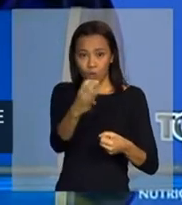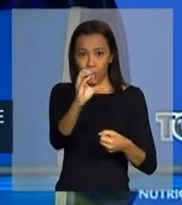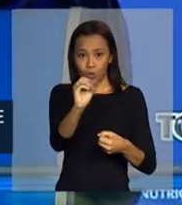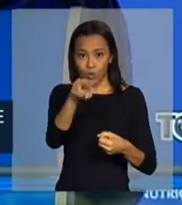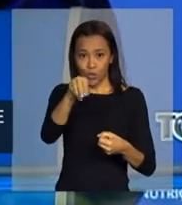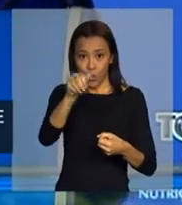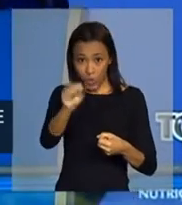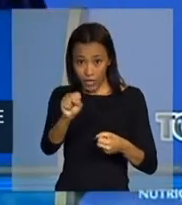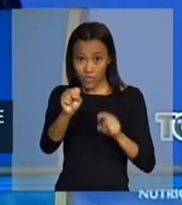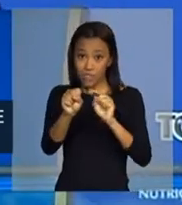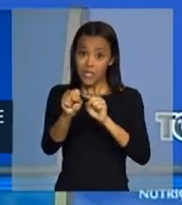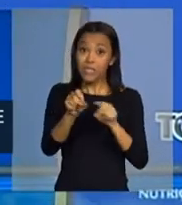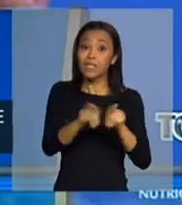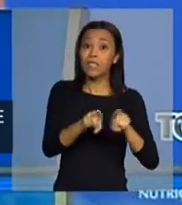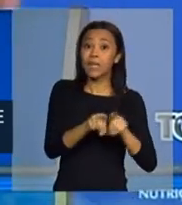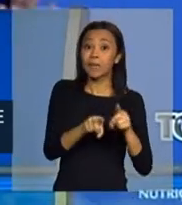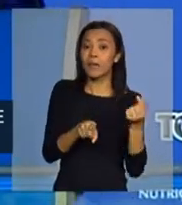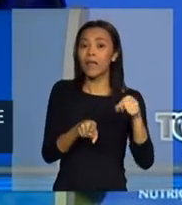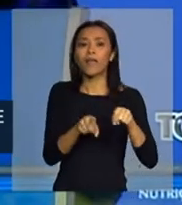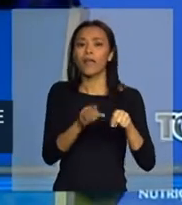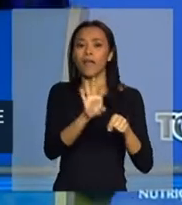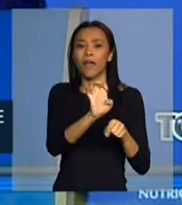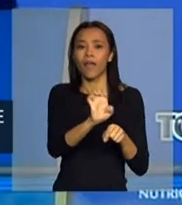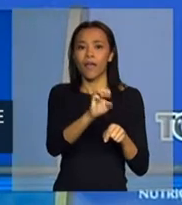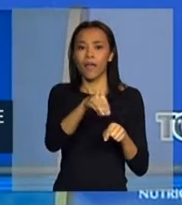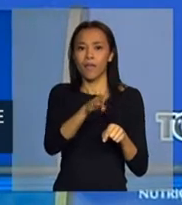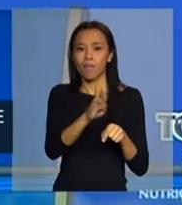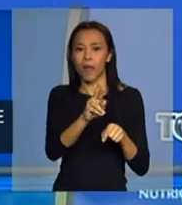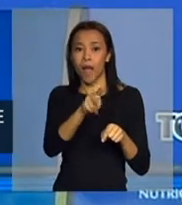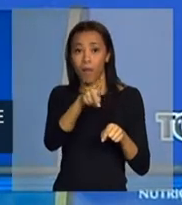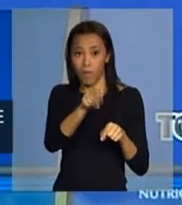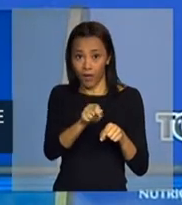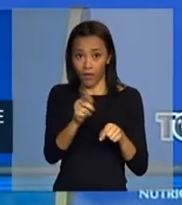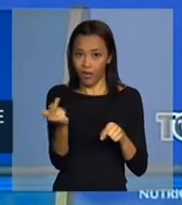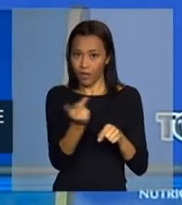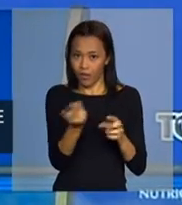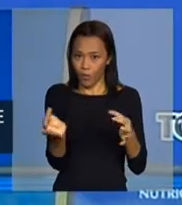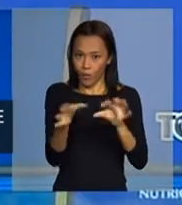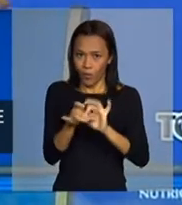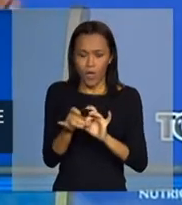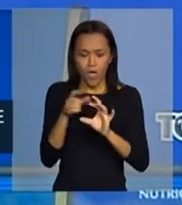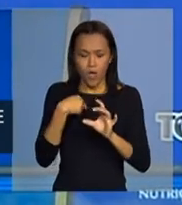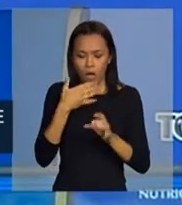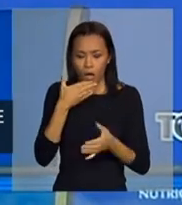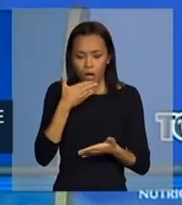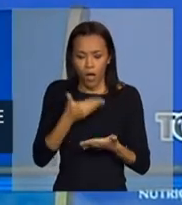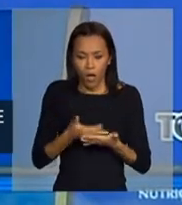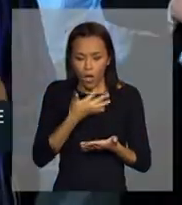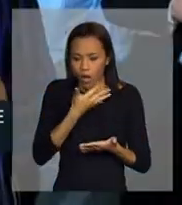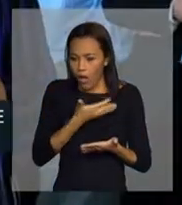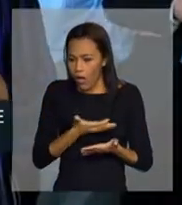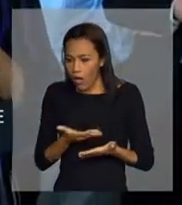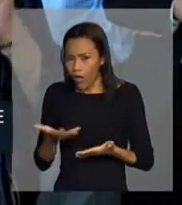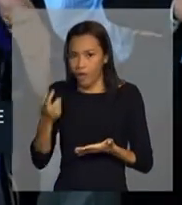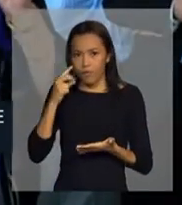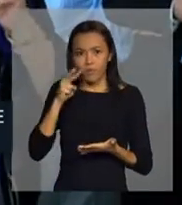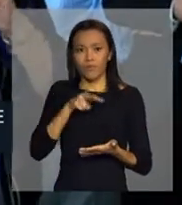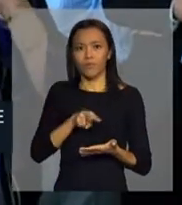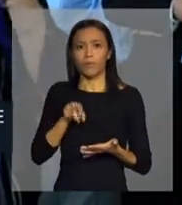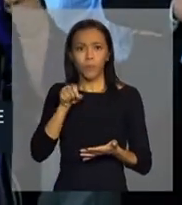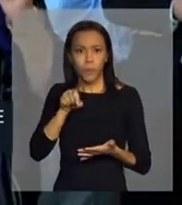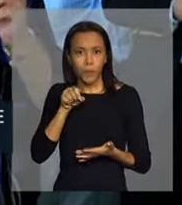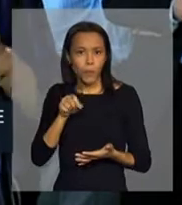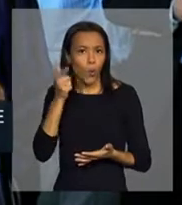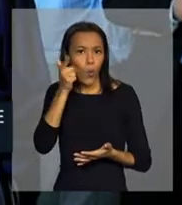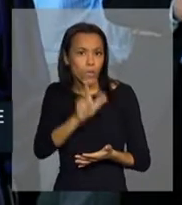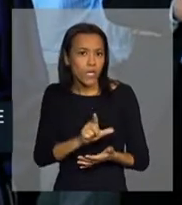Embrapa. E fiquei impressionada com o que se conquista em matéria de